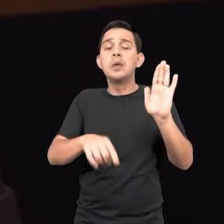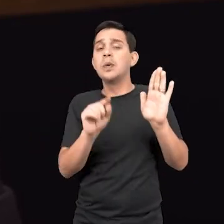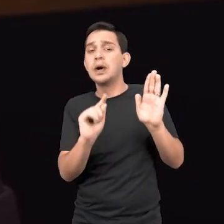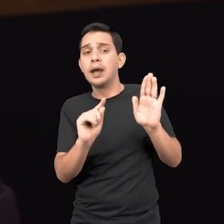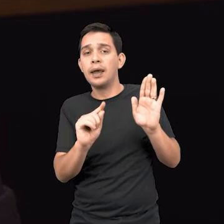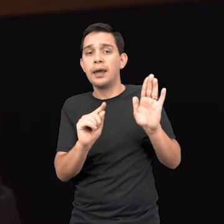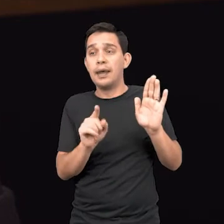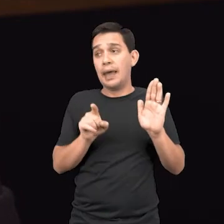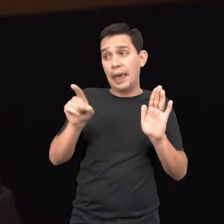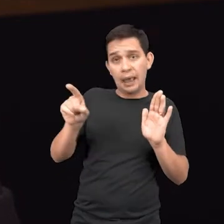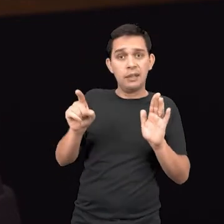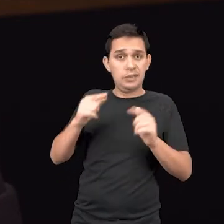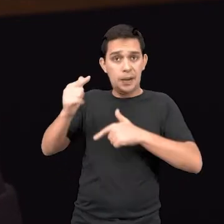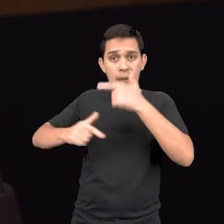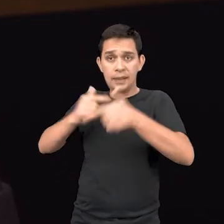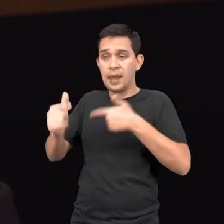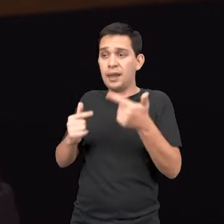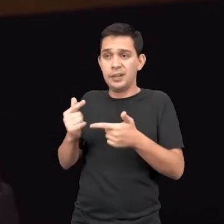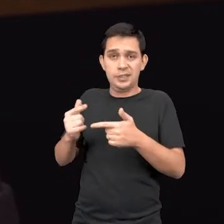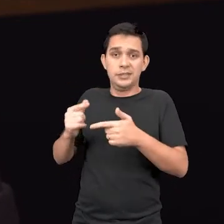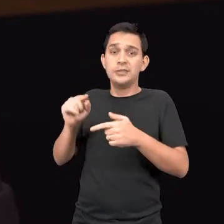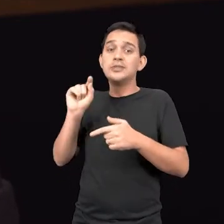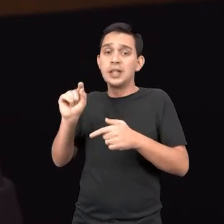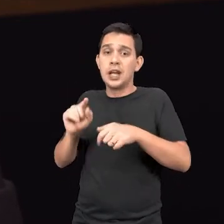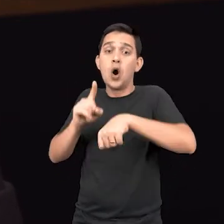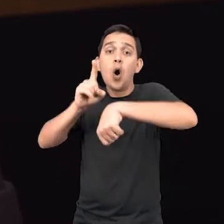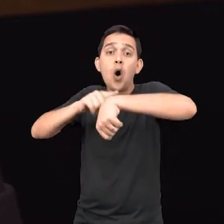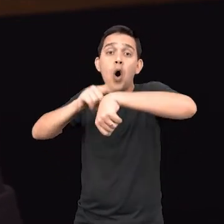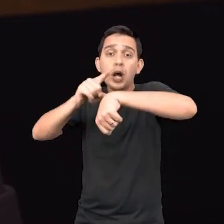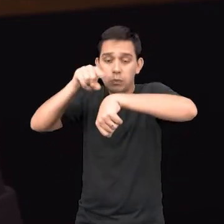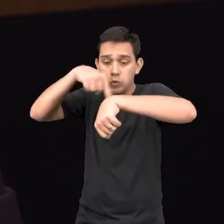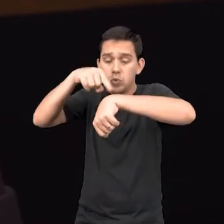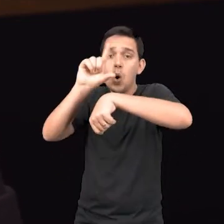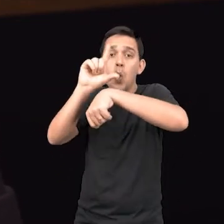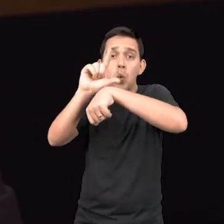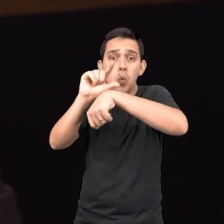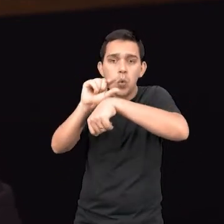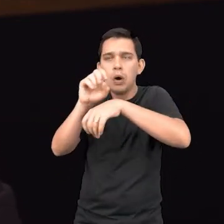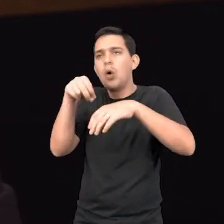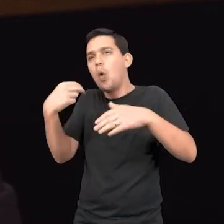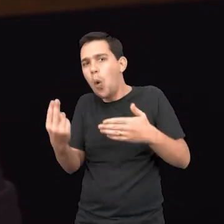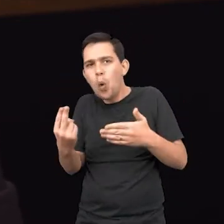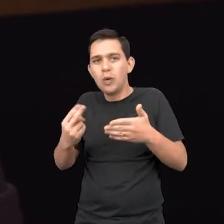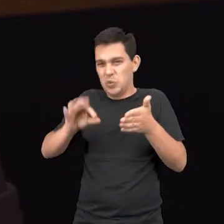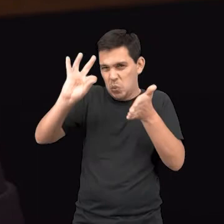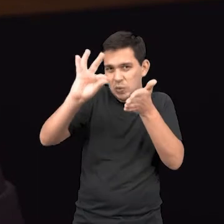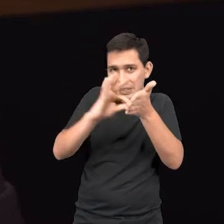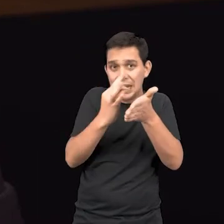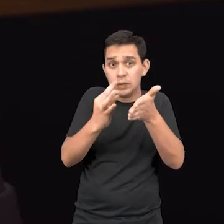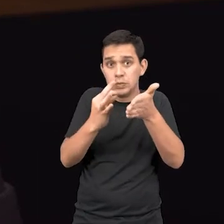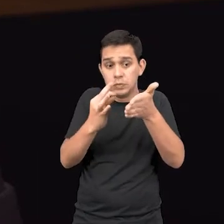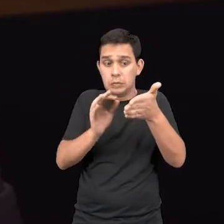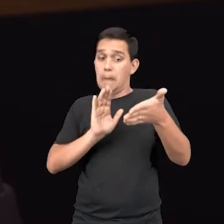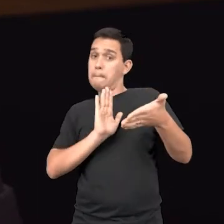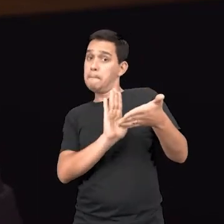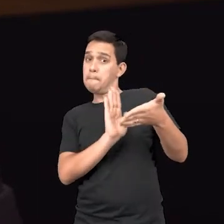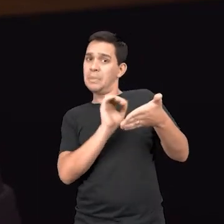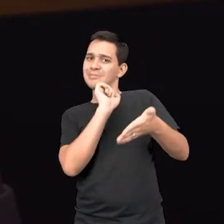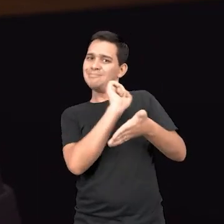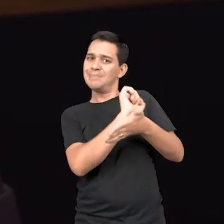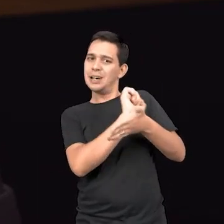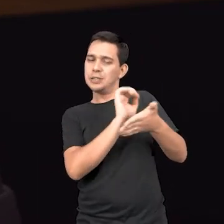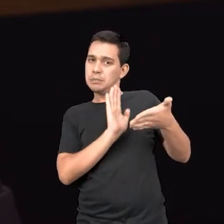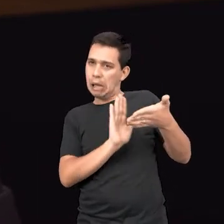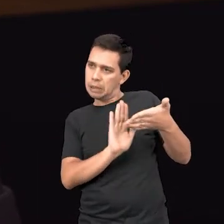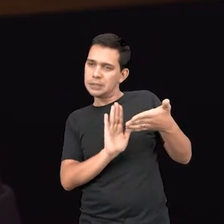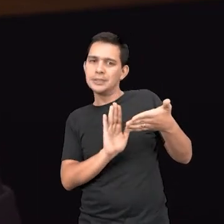a possibilidade de redução da jornada de trabalho ou da suspensão do contrato de trabalho, mesmo da gestante. Qual que